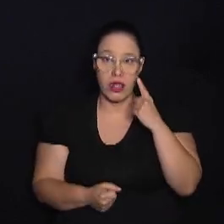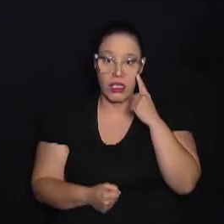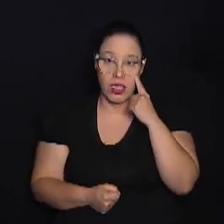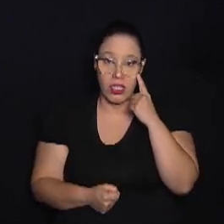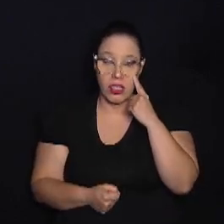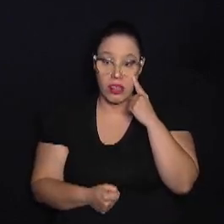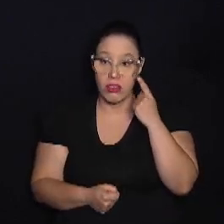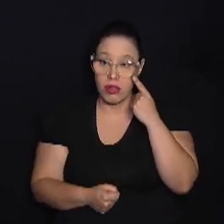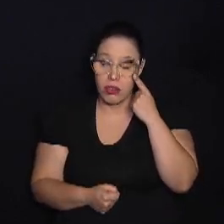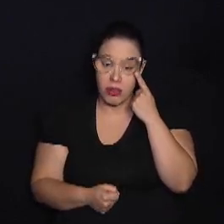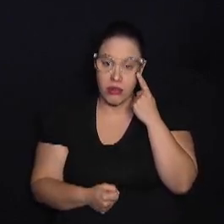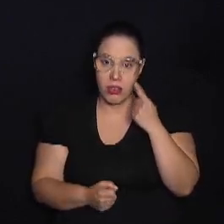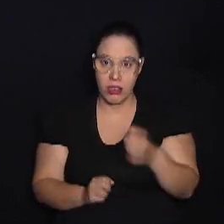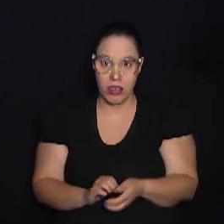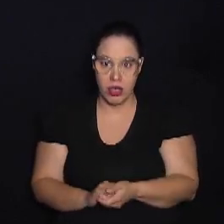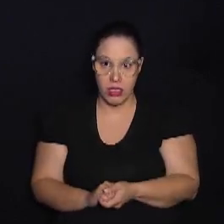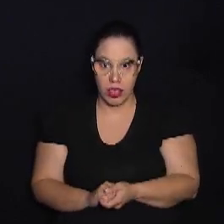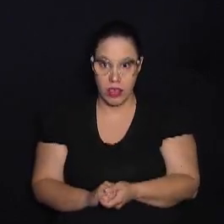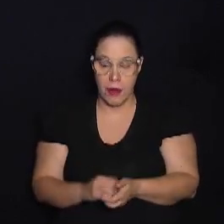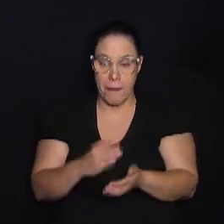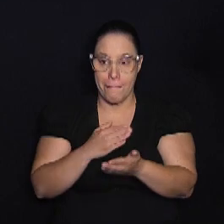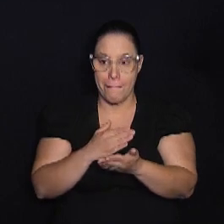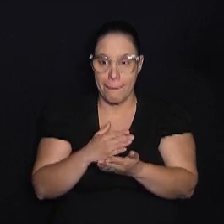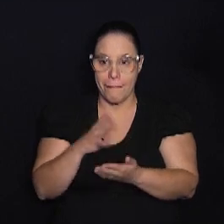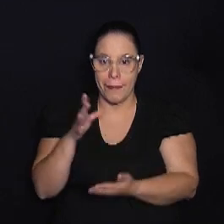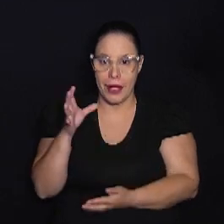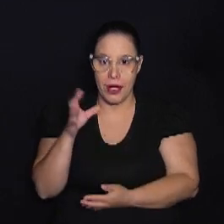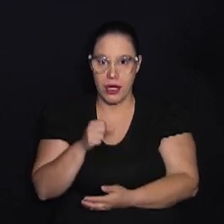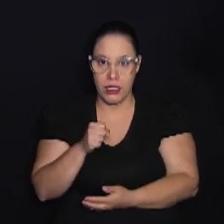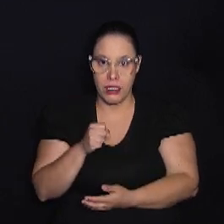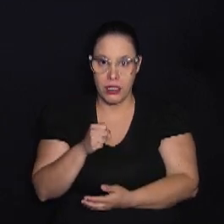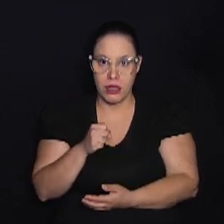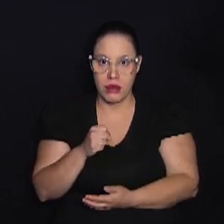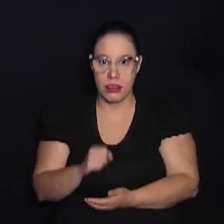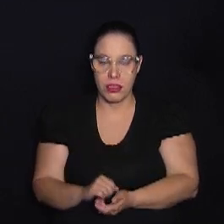de tireoide, a gente tem detectado cada vez mais em lesões menores, porque